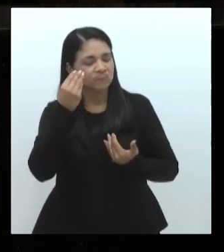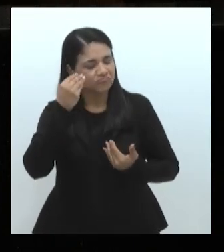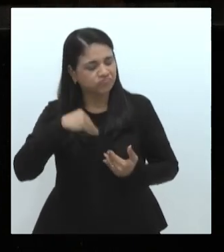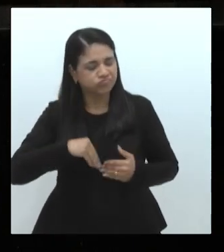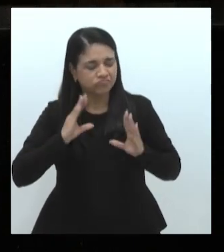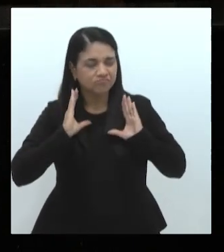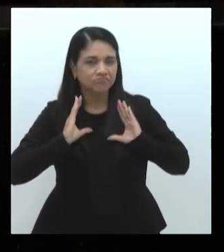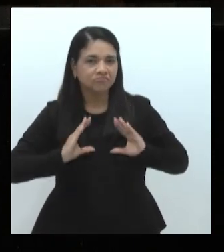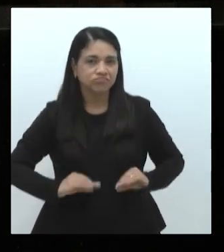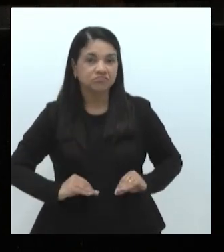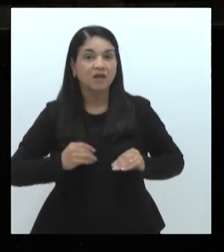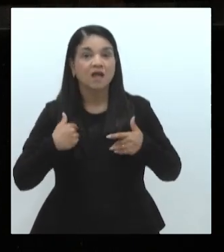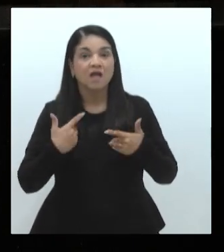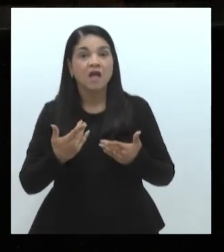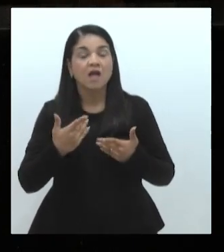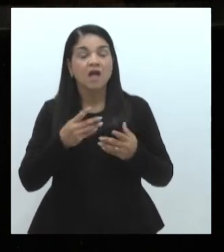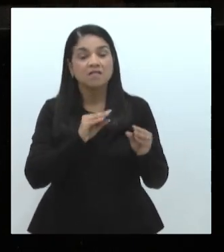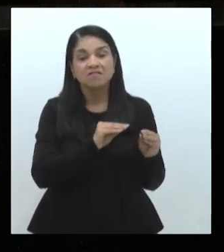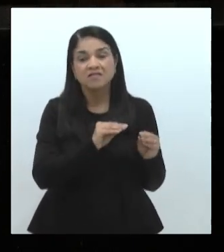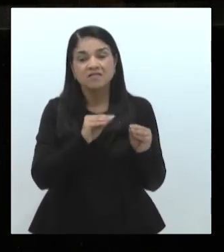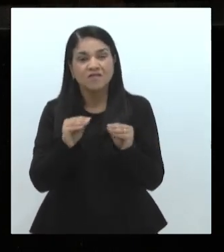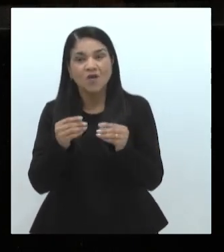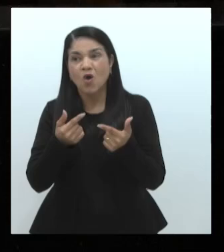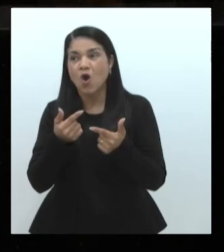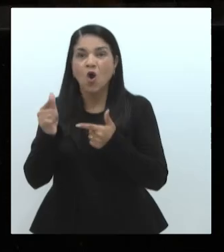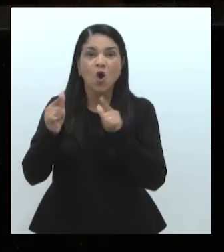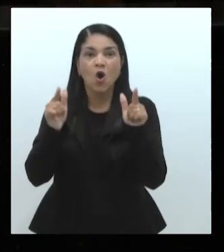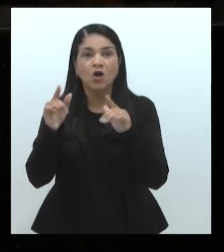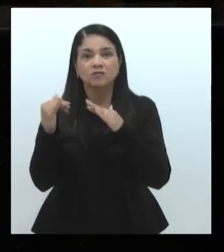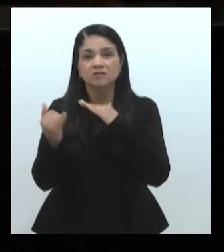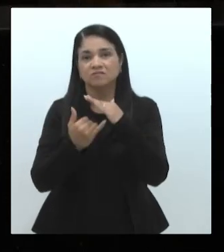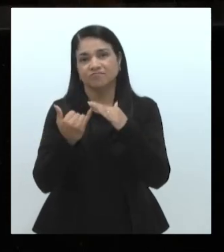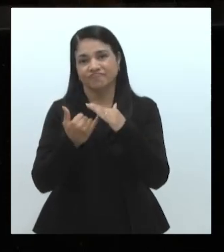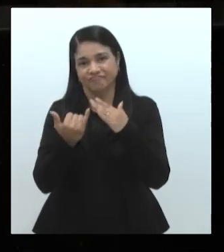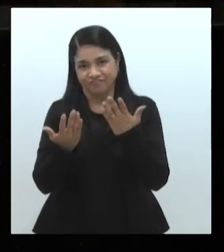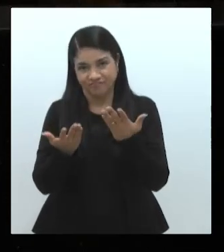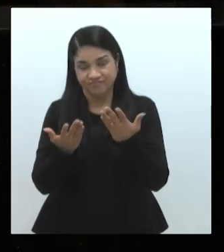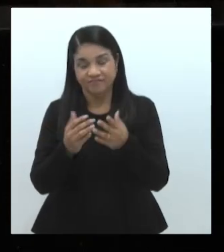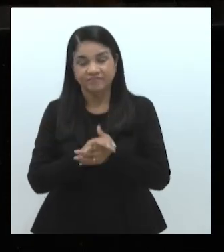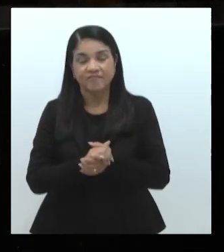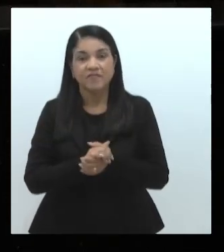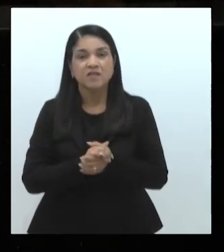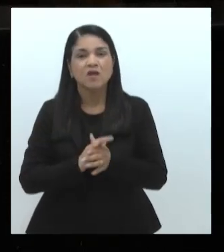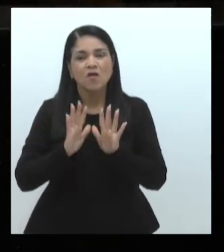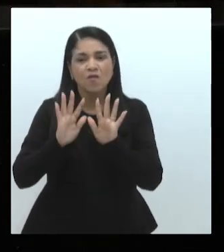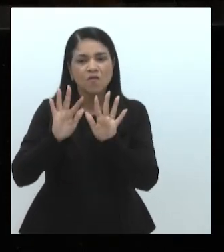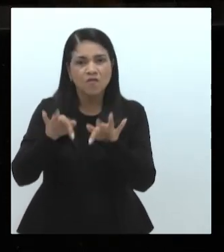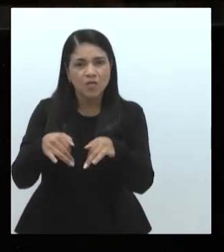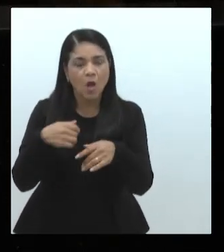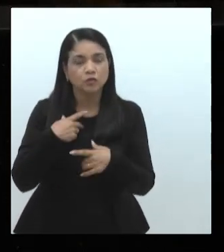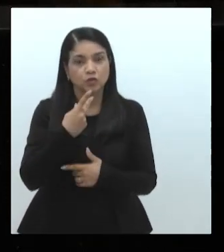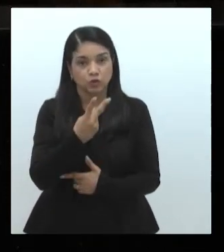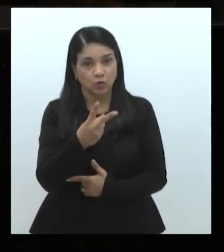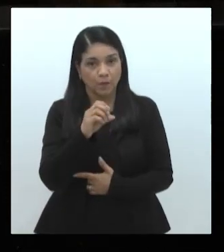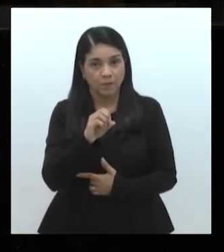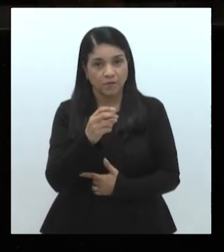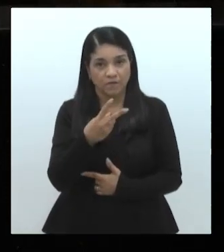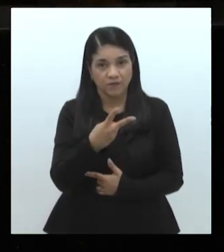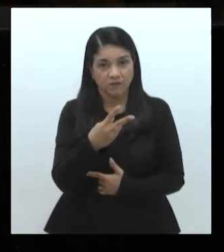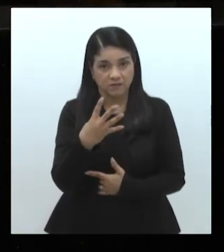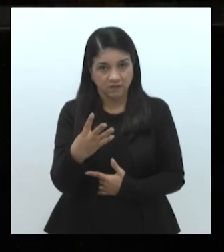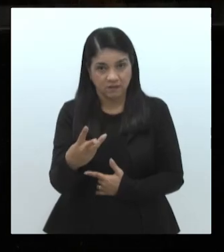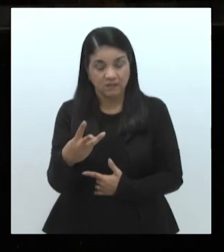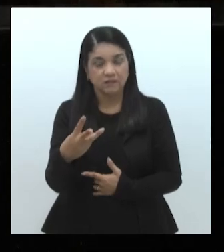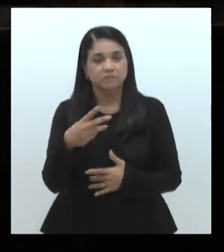e com a transferência da solução para algum outro órgão. No final daquele ano, quando a Alerj avaliou os vetos do